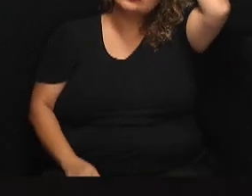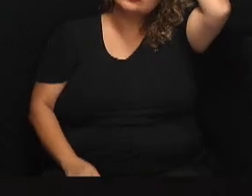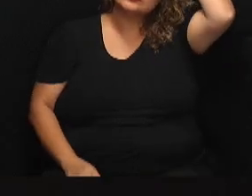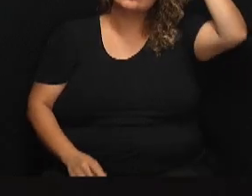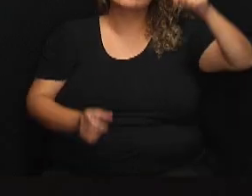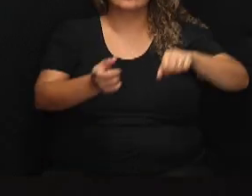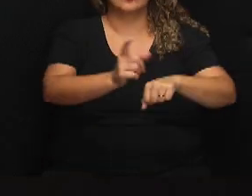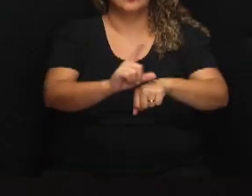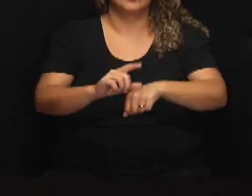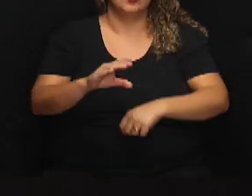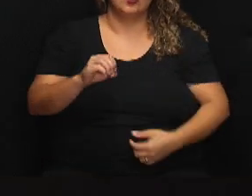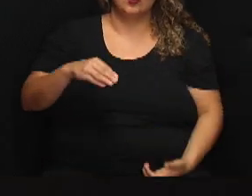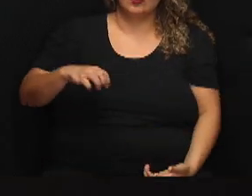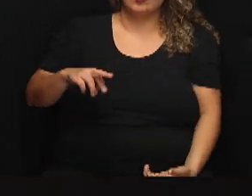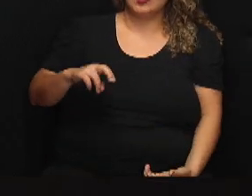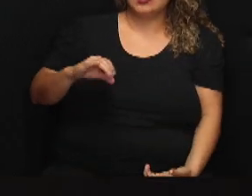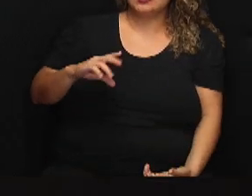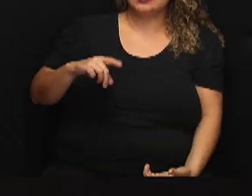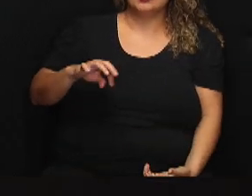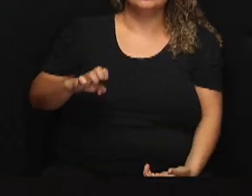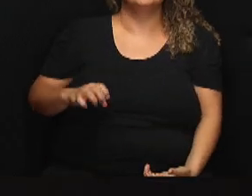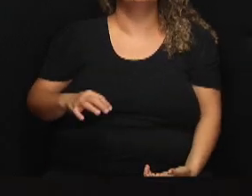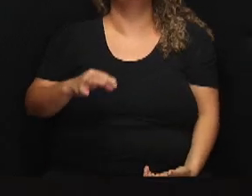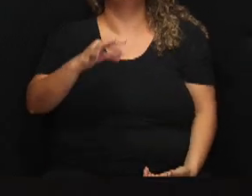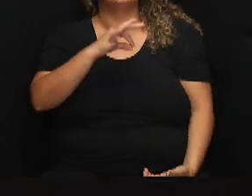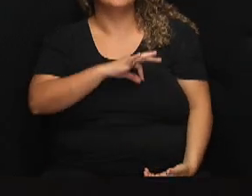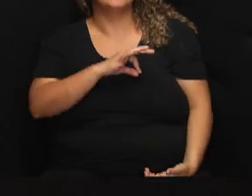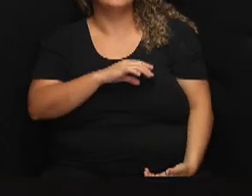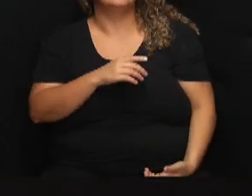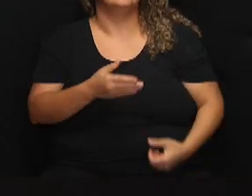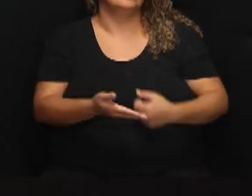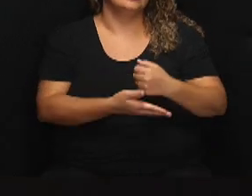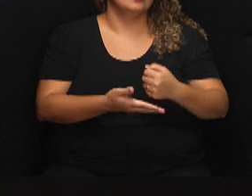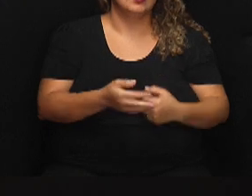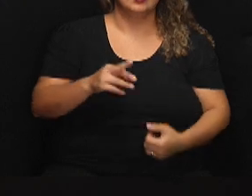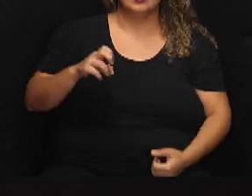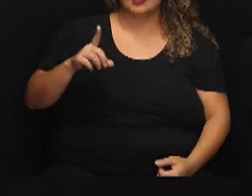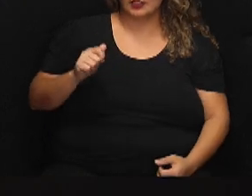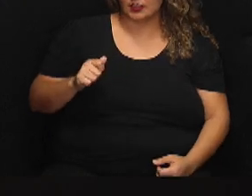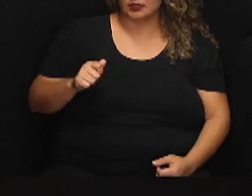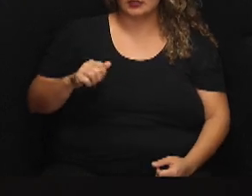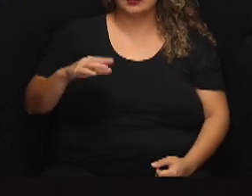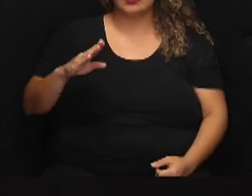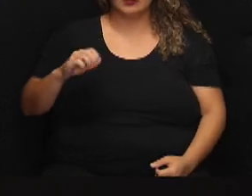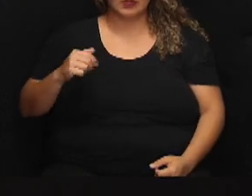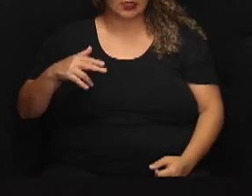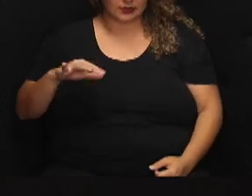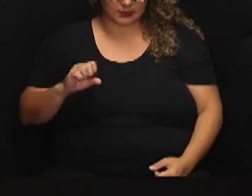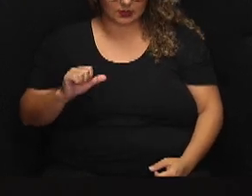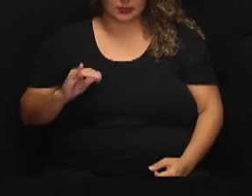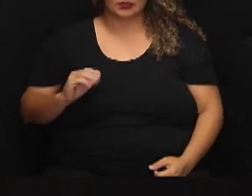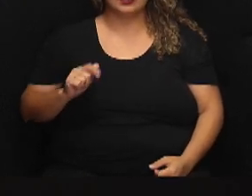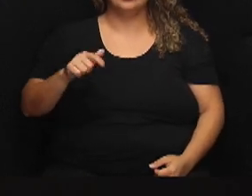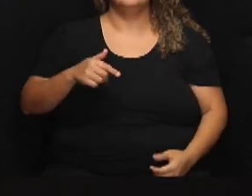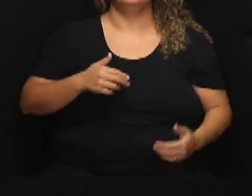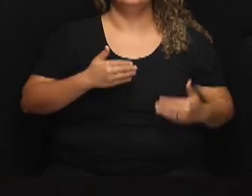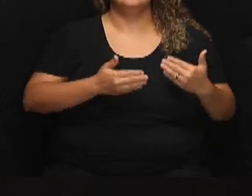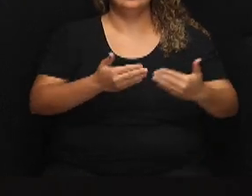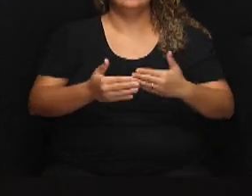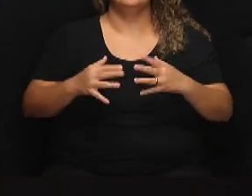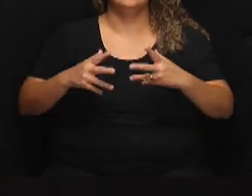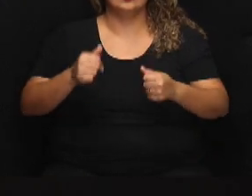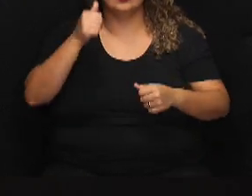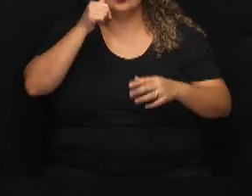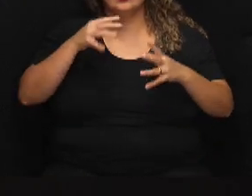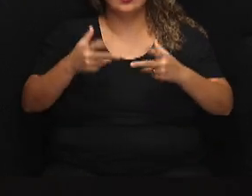básica. Então isso é um processo universal. A renda básica de cidadania, ele é um processo universal para todas, todos